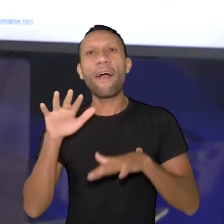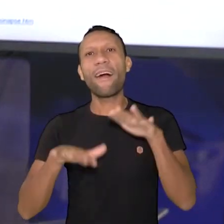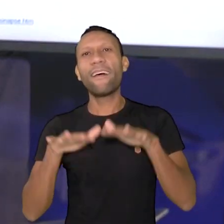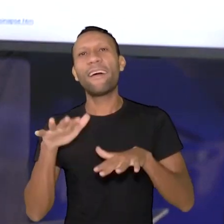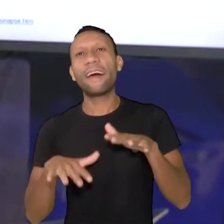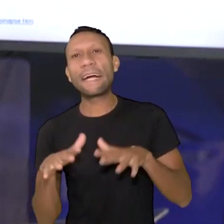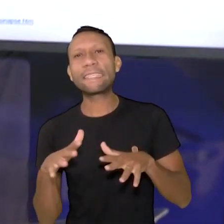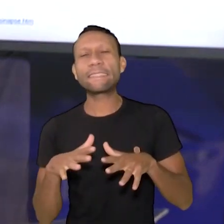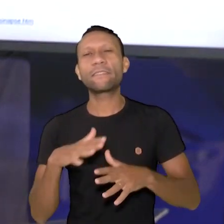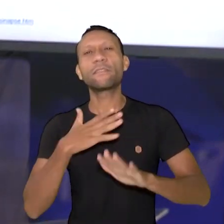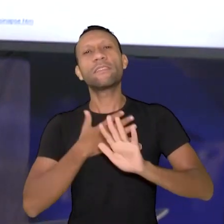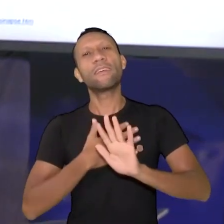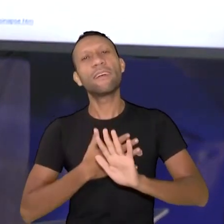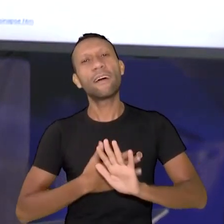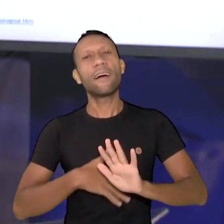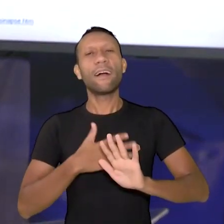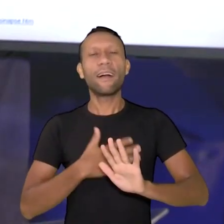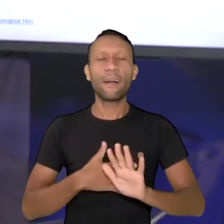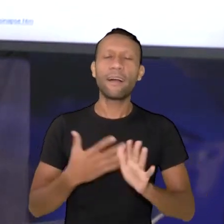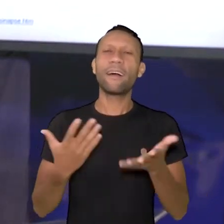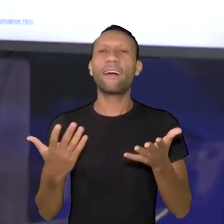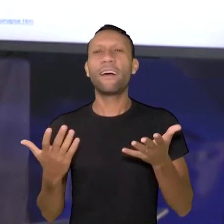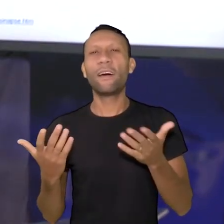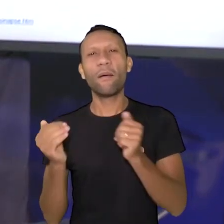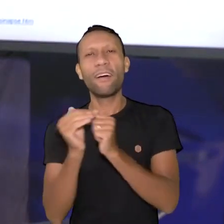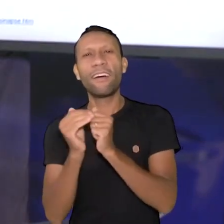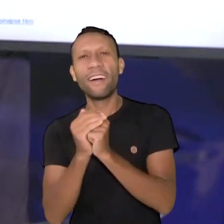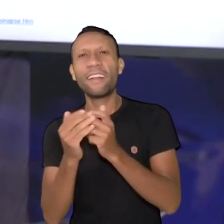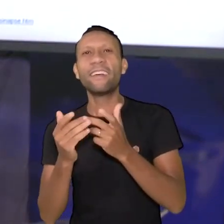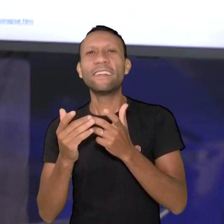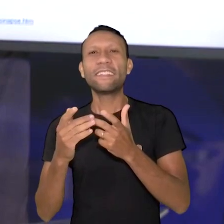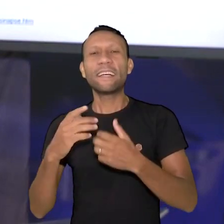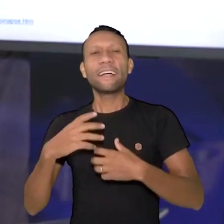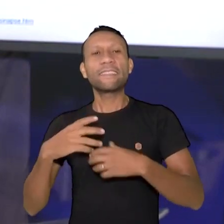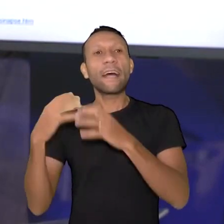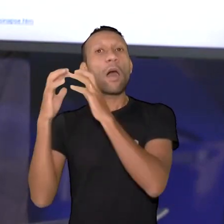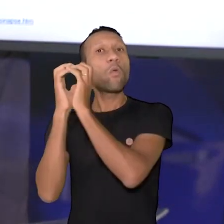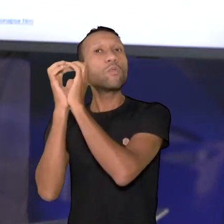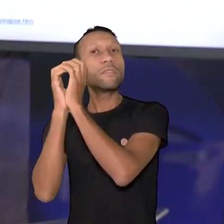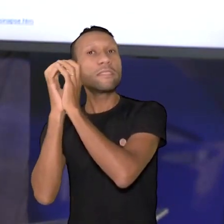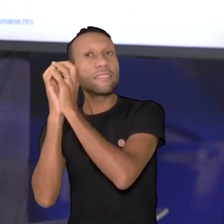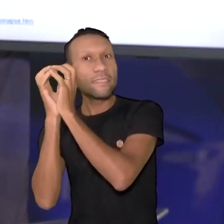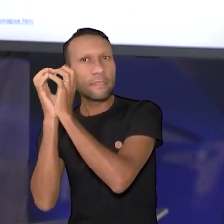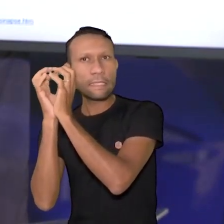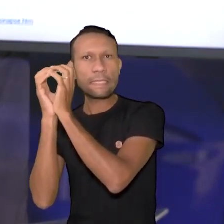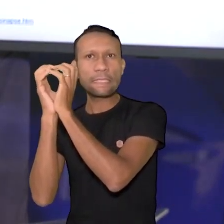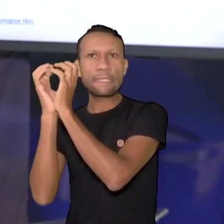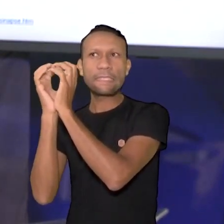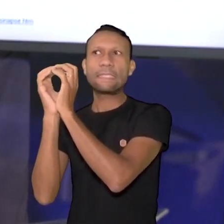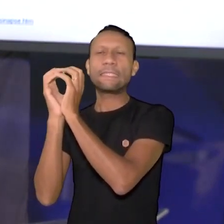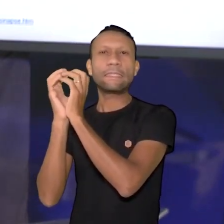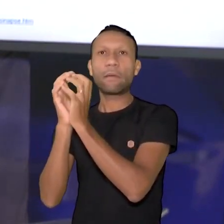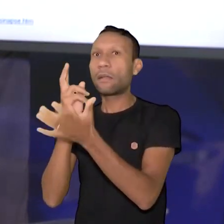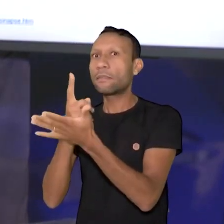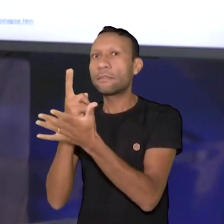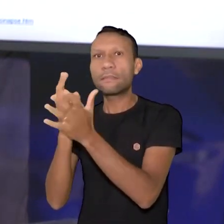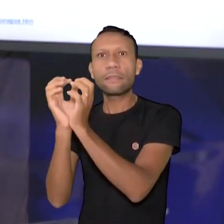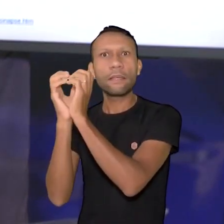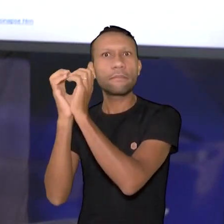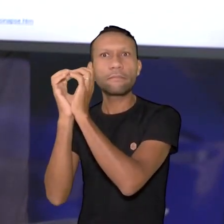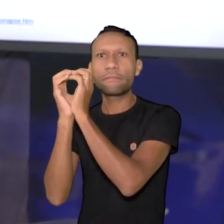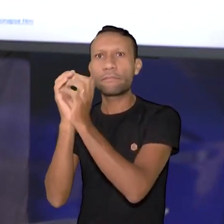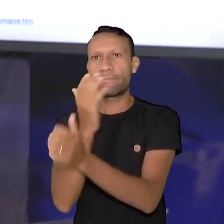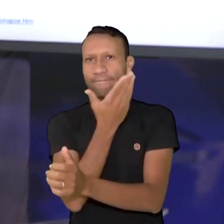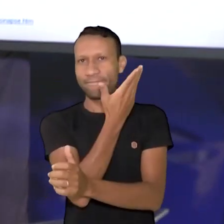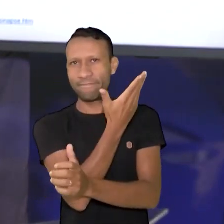fazendo relaxamento, rezando, orando, a gente está com o sistema nervoso ativo. Ele funciona em todos os momentos,